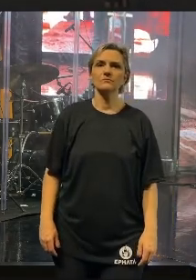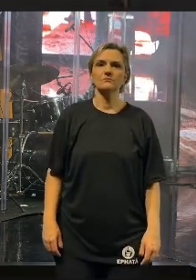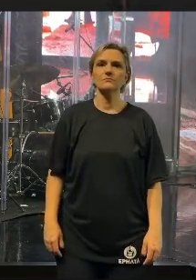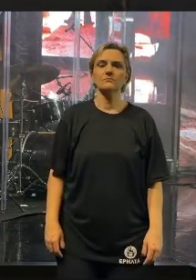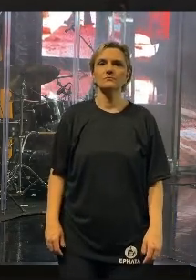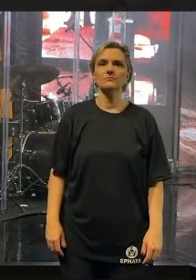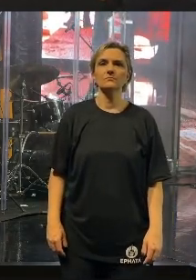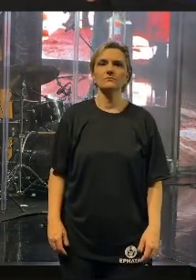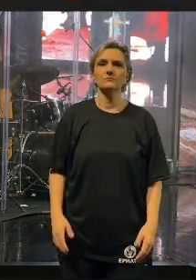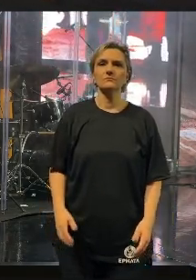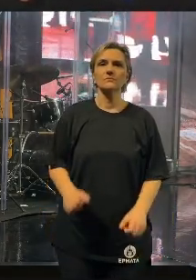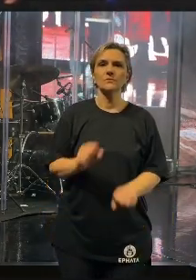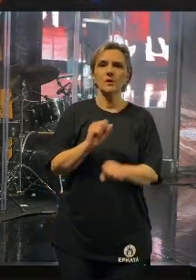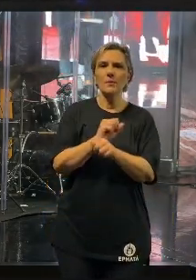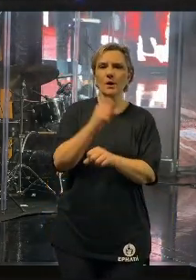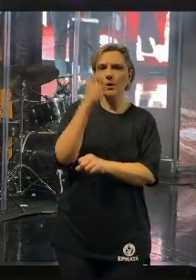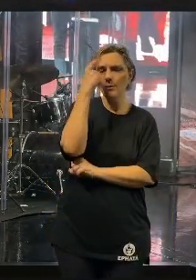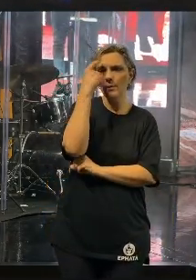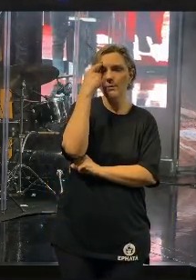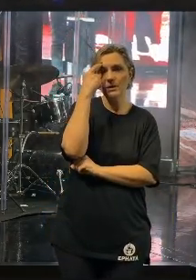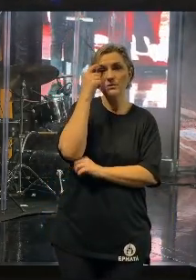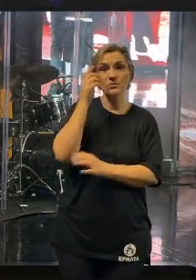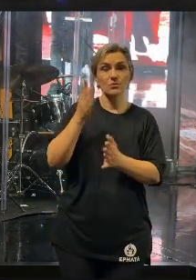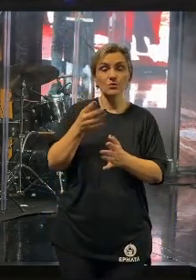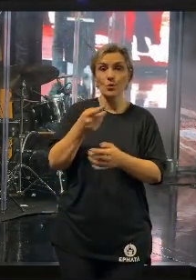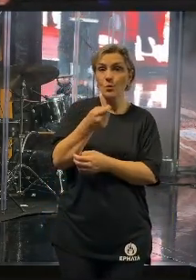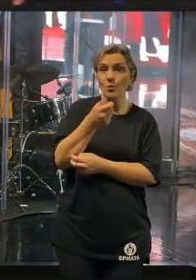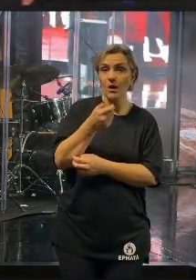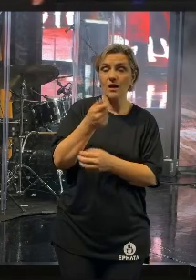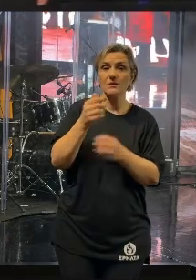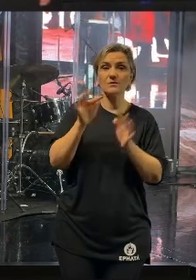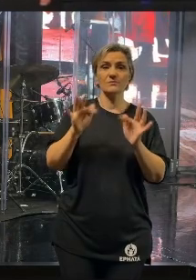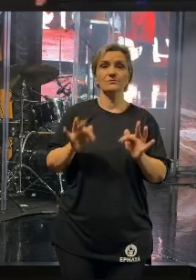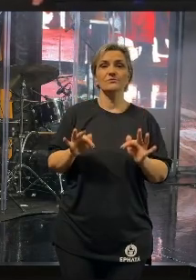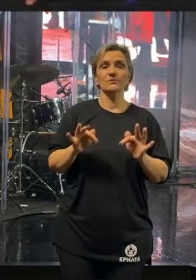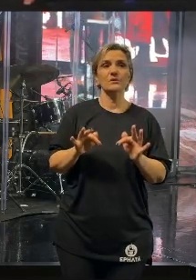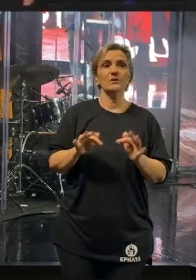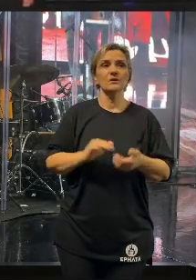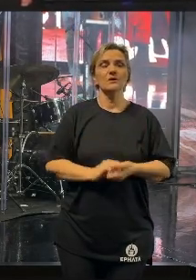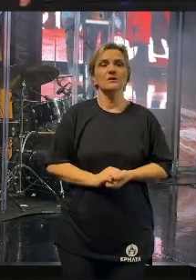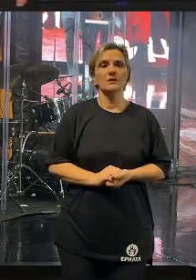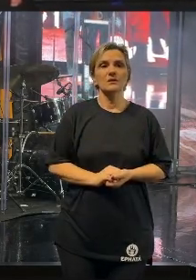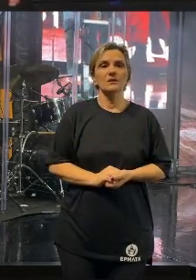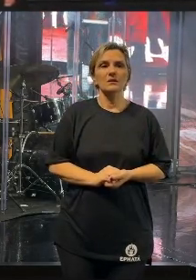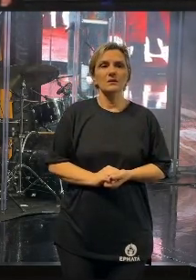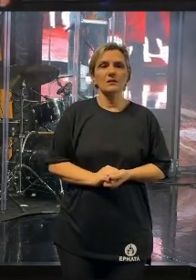Já parou para pensar, e eu já estou indo para o final, que o açoite,